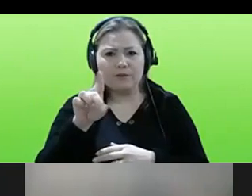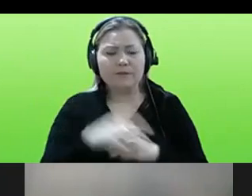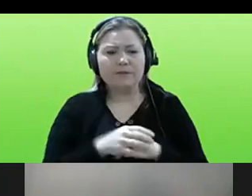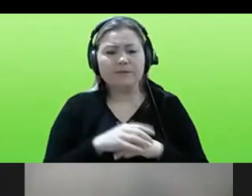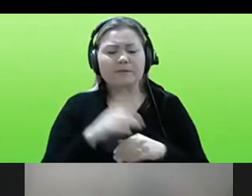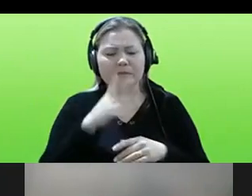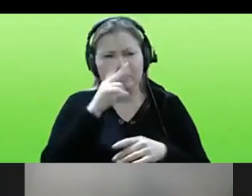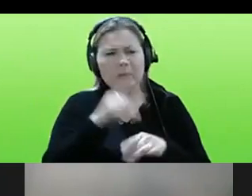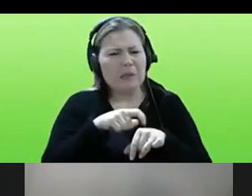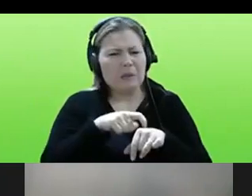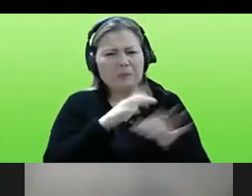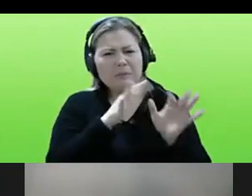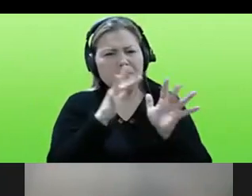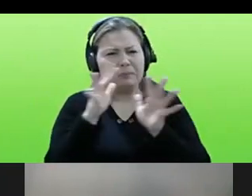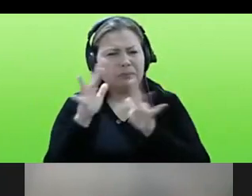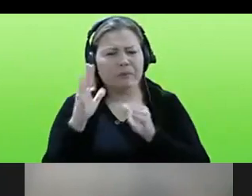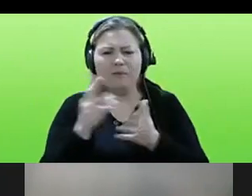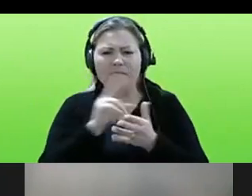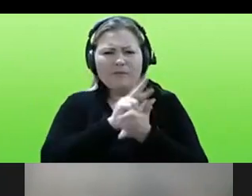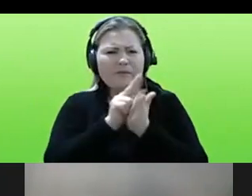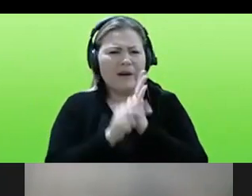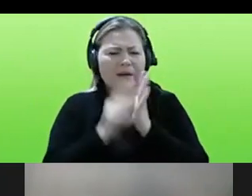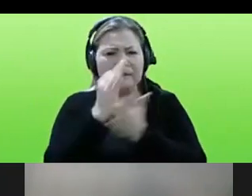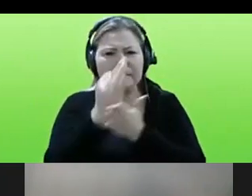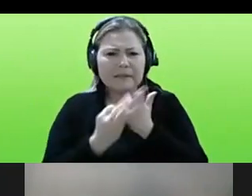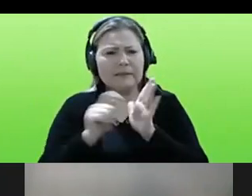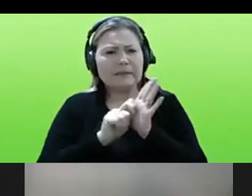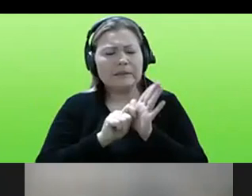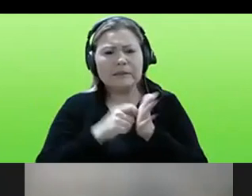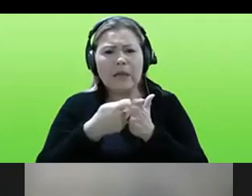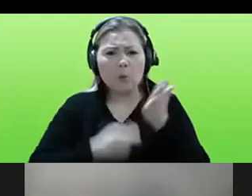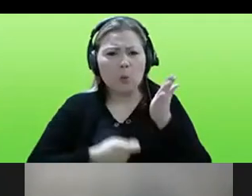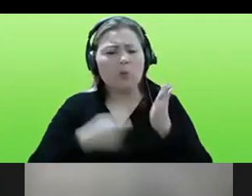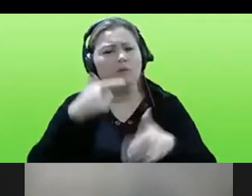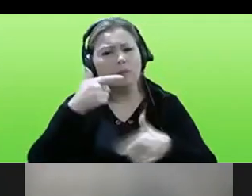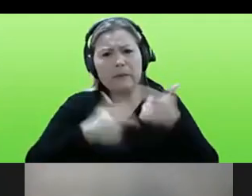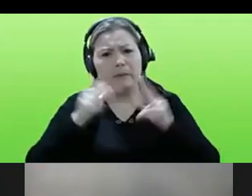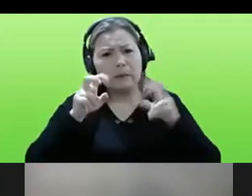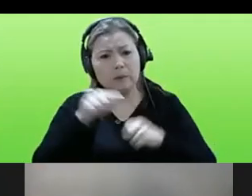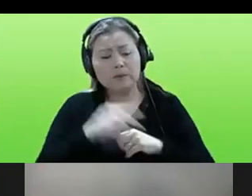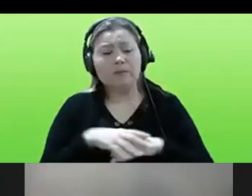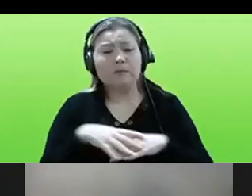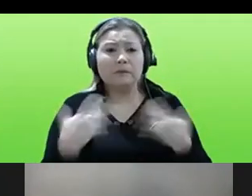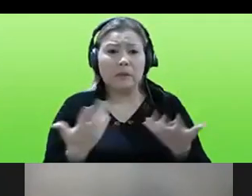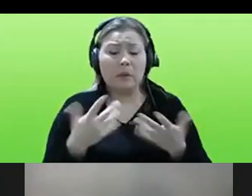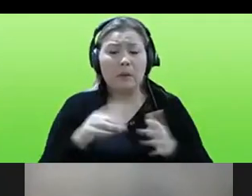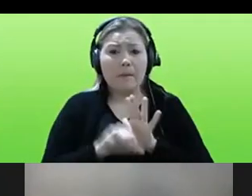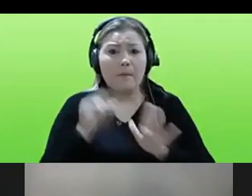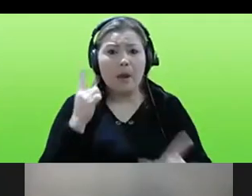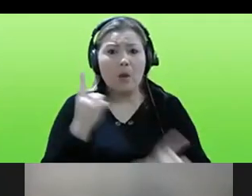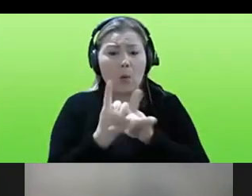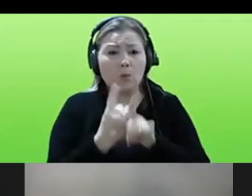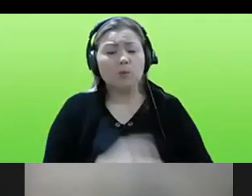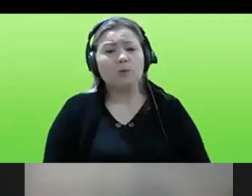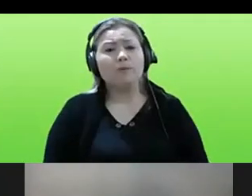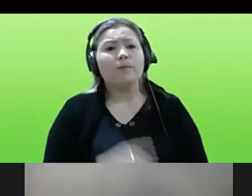durante todo esse tempo, vários textos e autores foram trabalhados aqui. Então, nesse primeiro encontro,